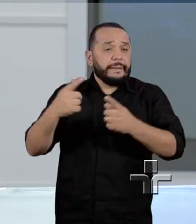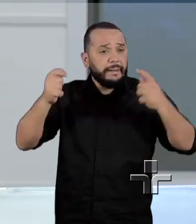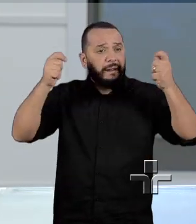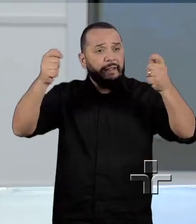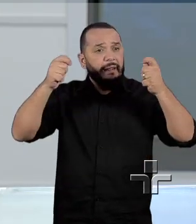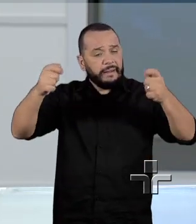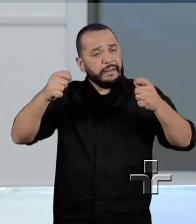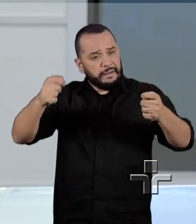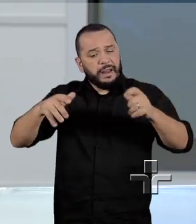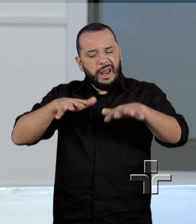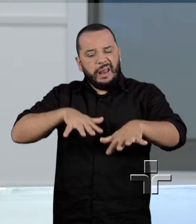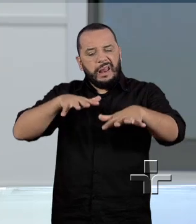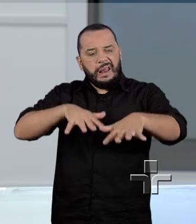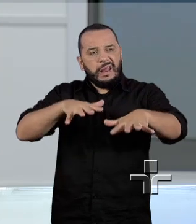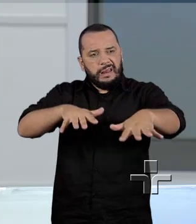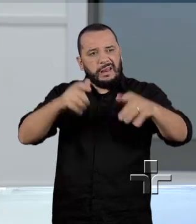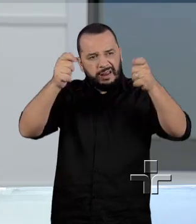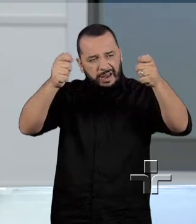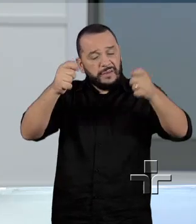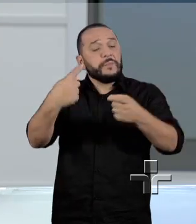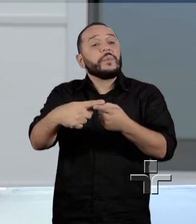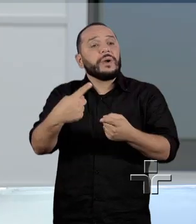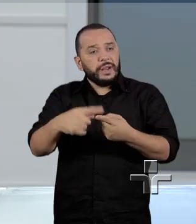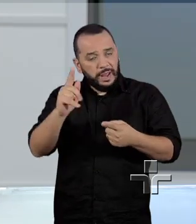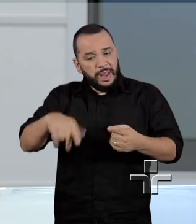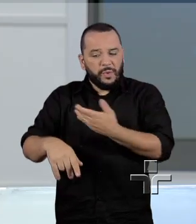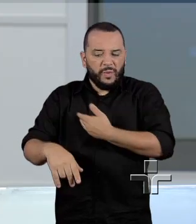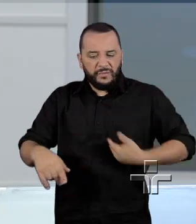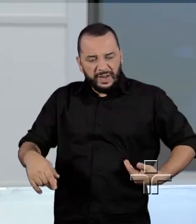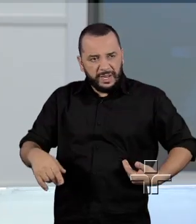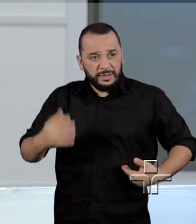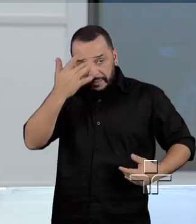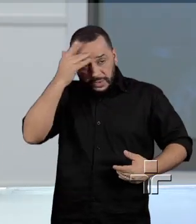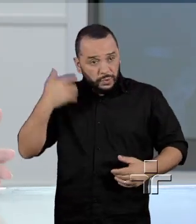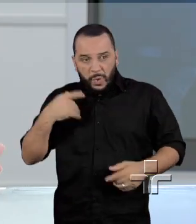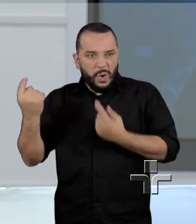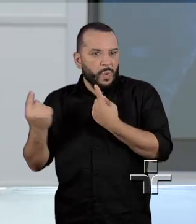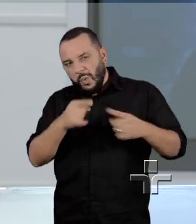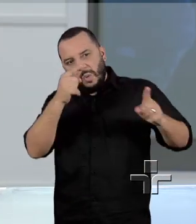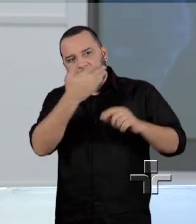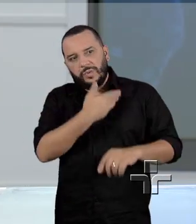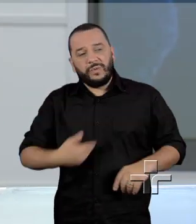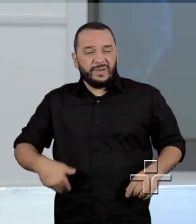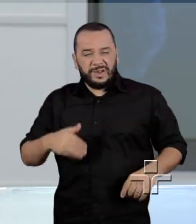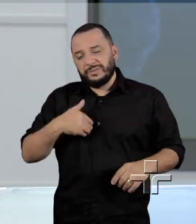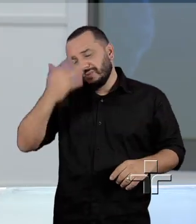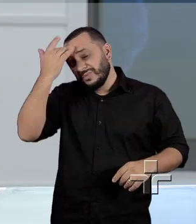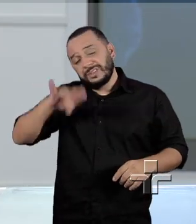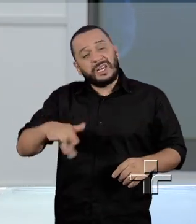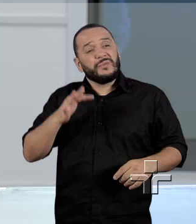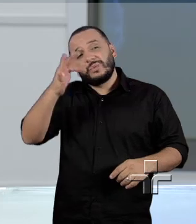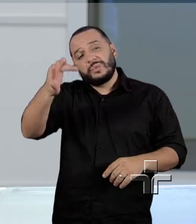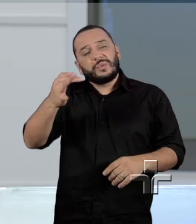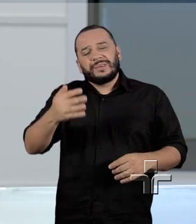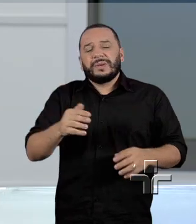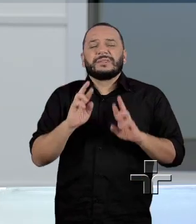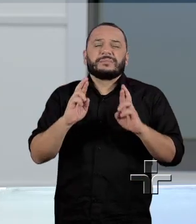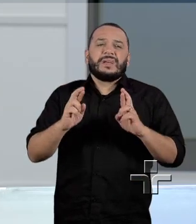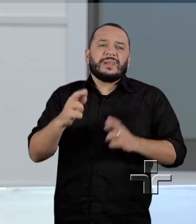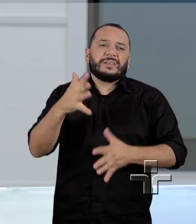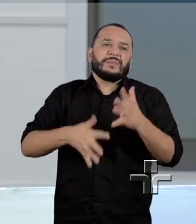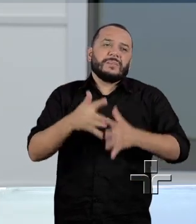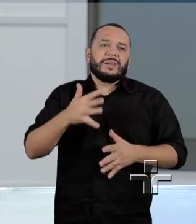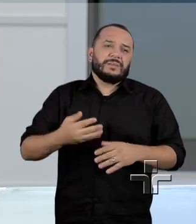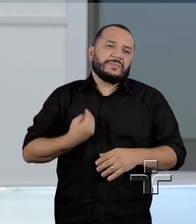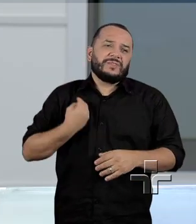uma queda de braço entre o governo e quem não é governo. Não sei o que vai resultar, mas espero que não atrapalhe a vida das